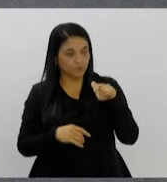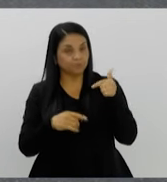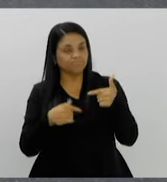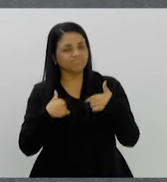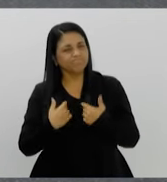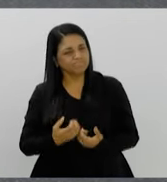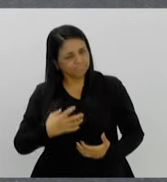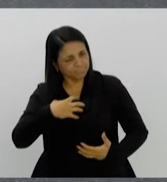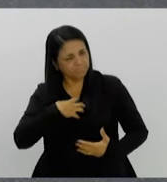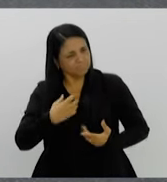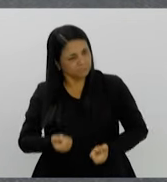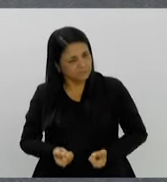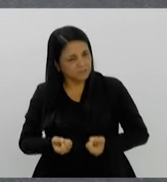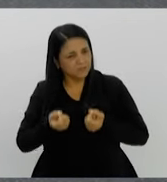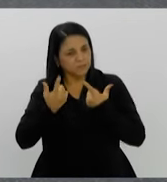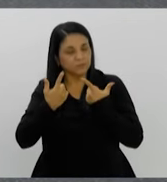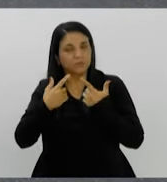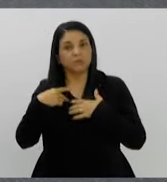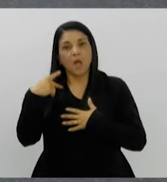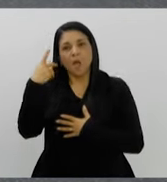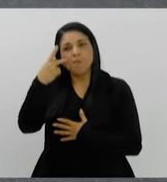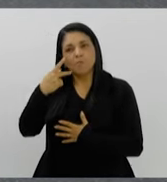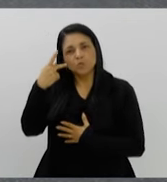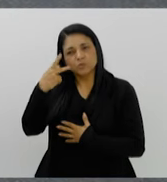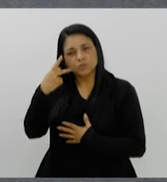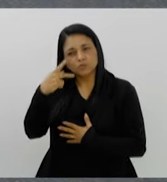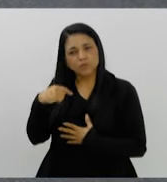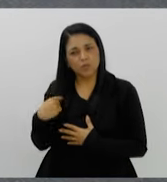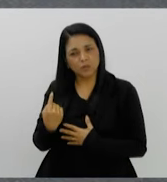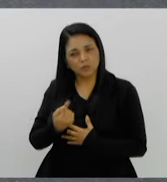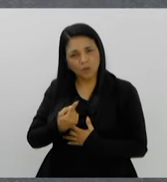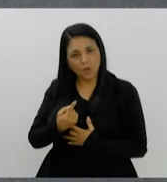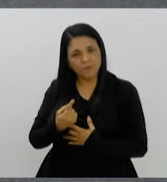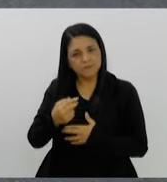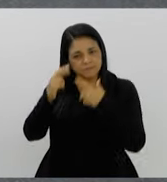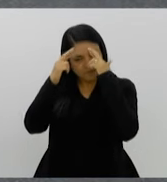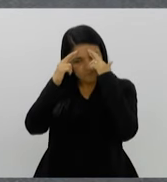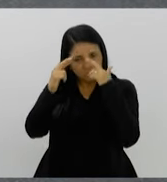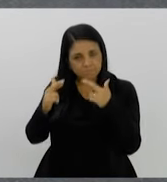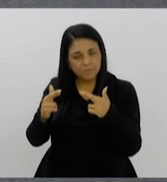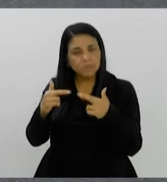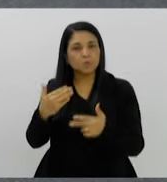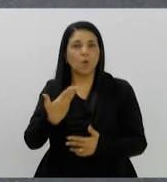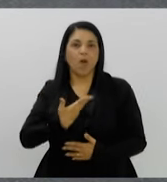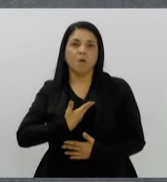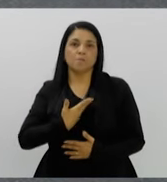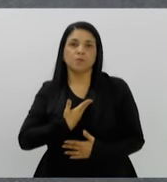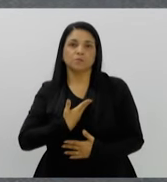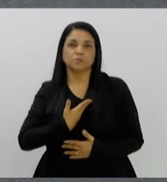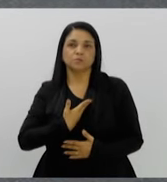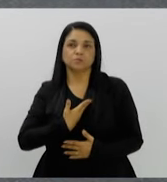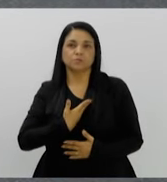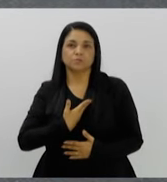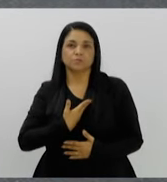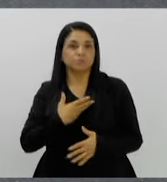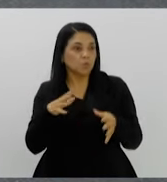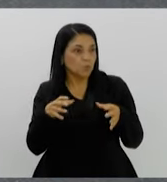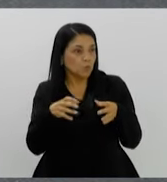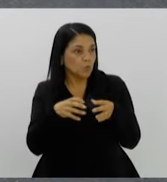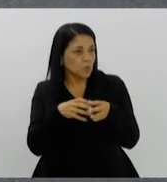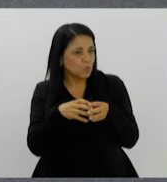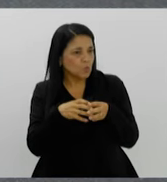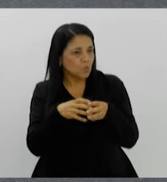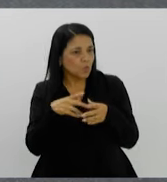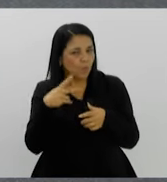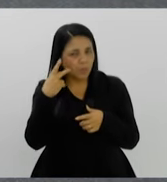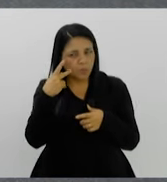estranheza e na política nós temos respeito temos amigos e a classe política tá toda observando